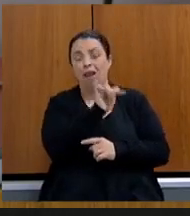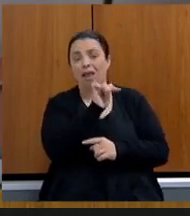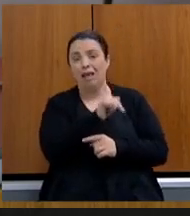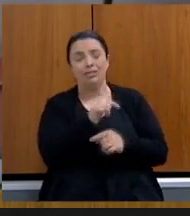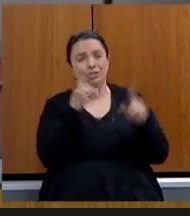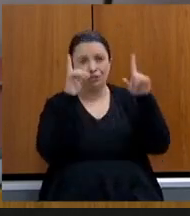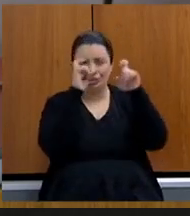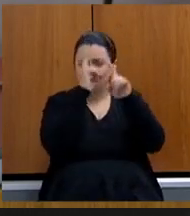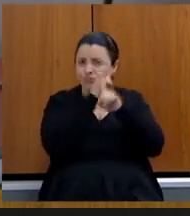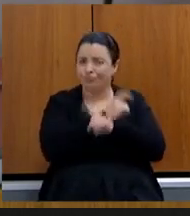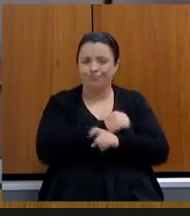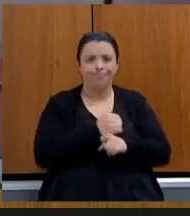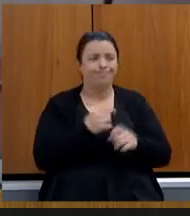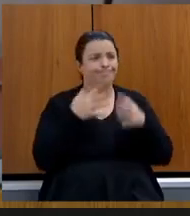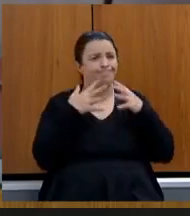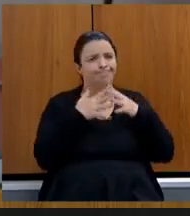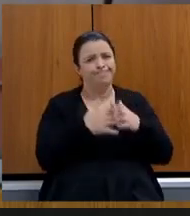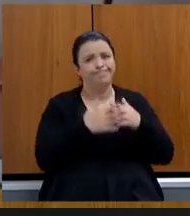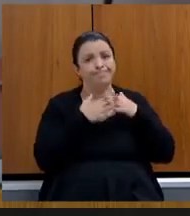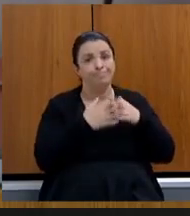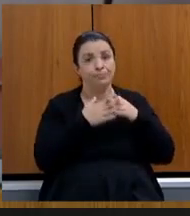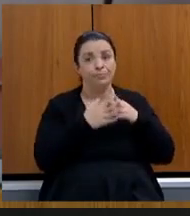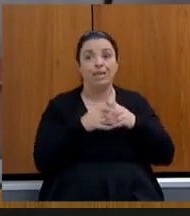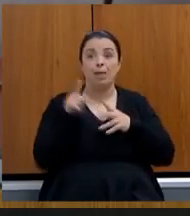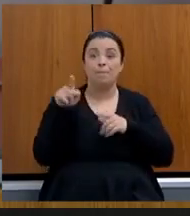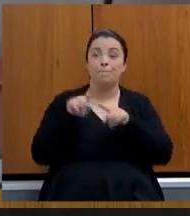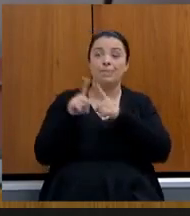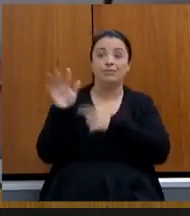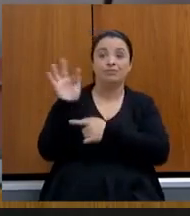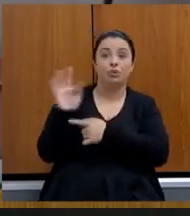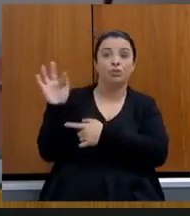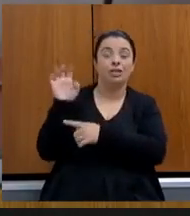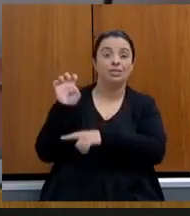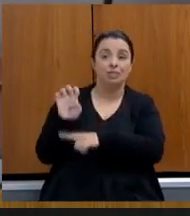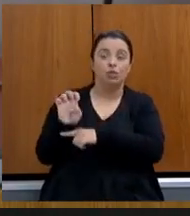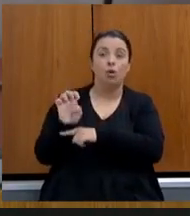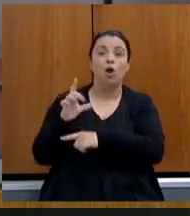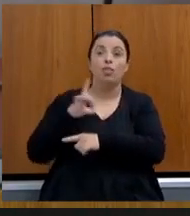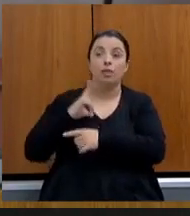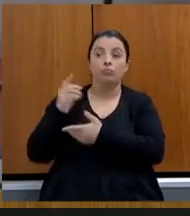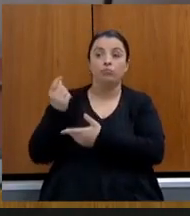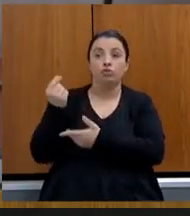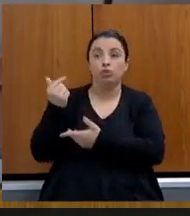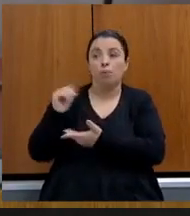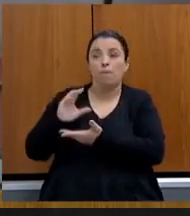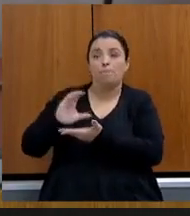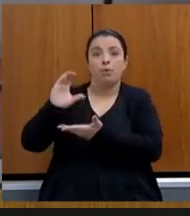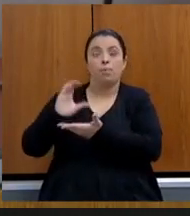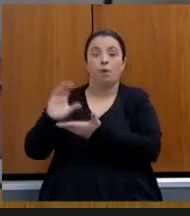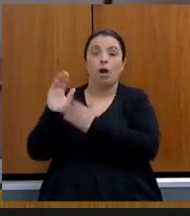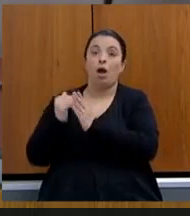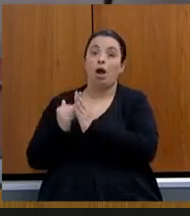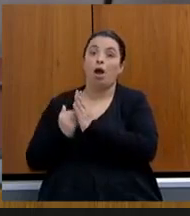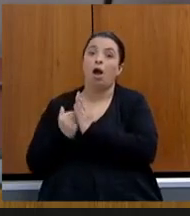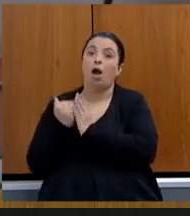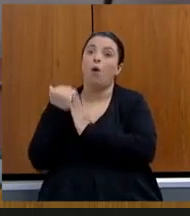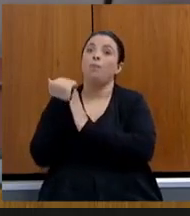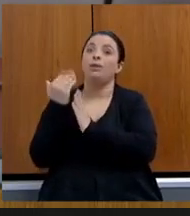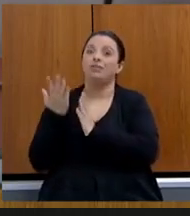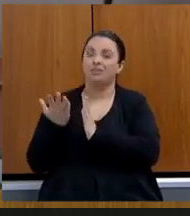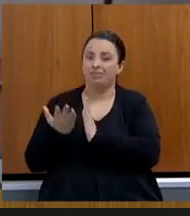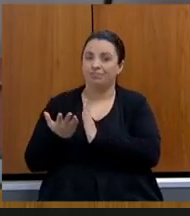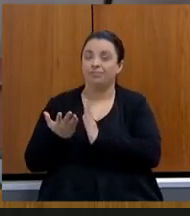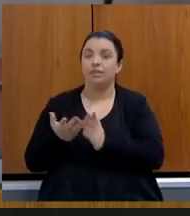muito difícil realmente e as nossas estaduais com muito orgulho tem recebido aumento de investimentos a gente já recebeu sinalização